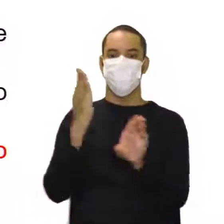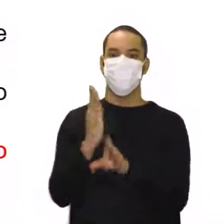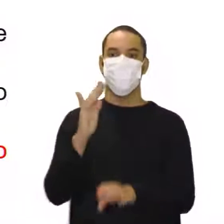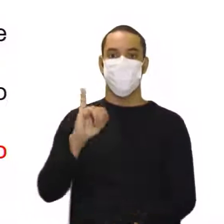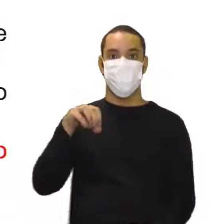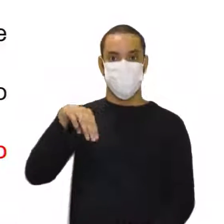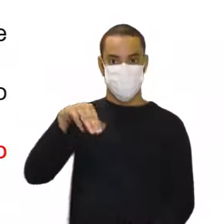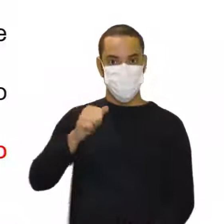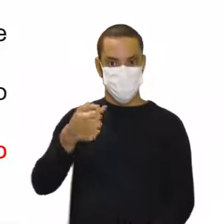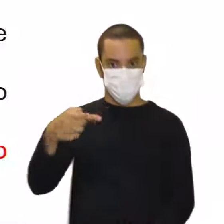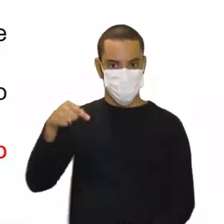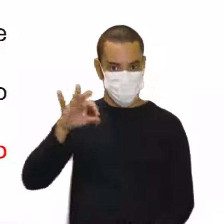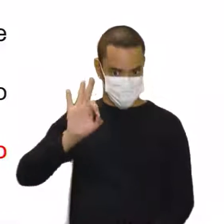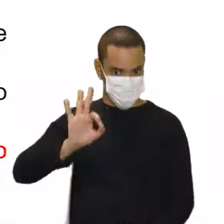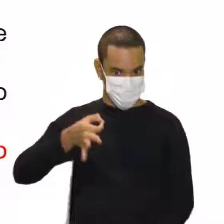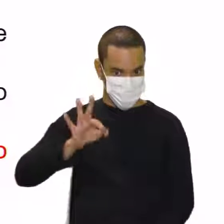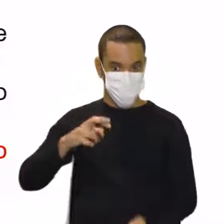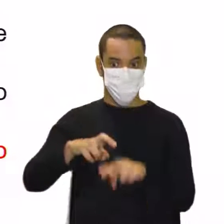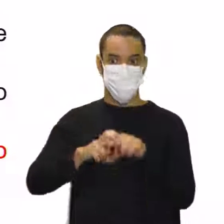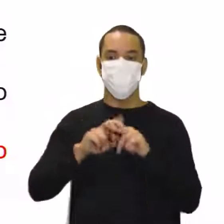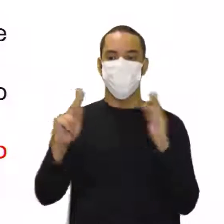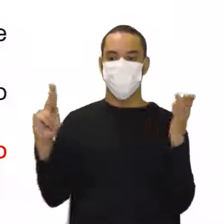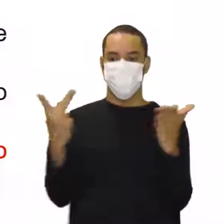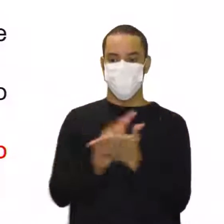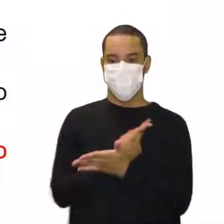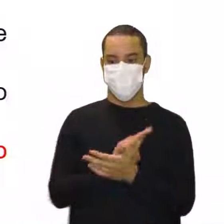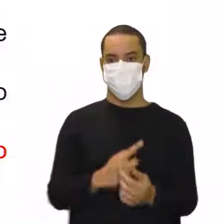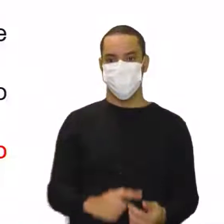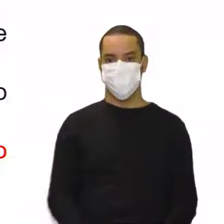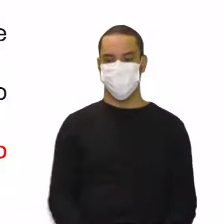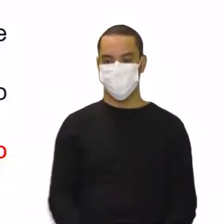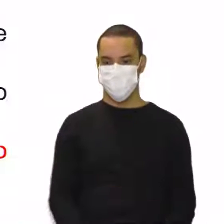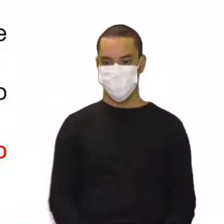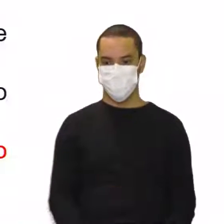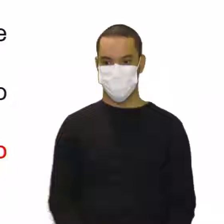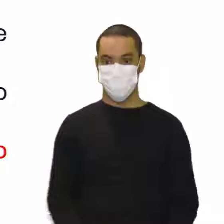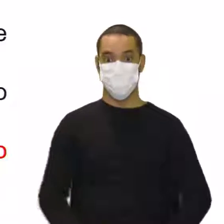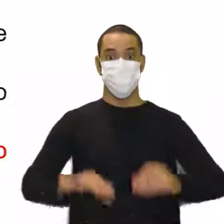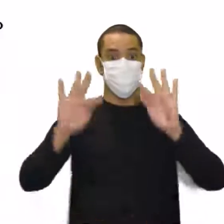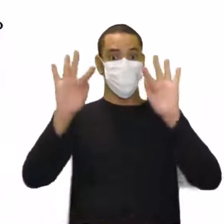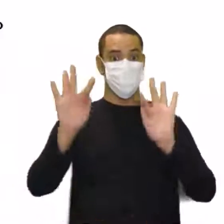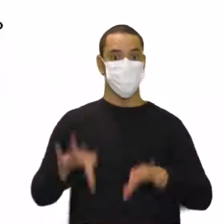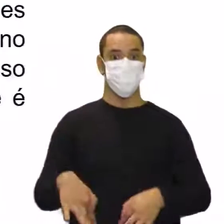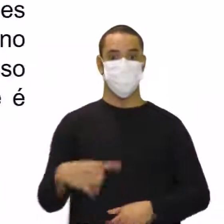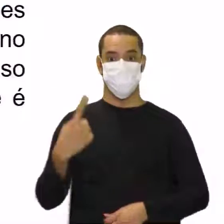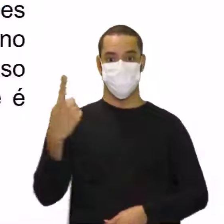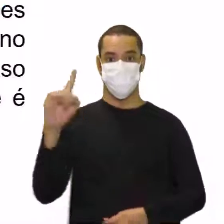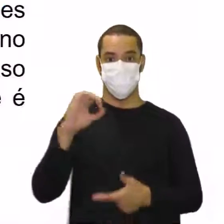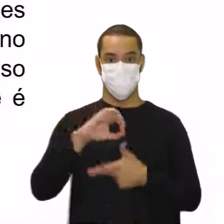ímã. Então é isso que ocorre. E para finalizar,